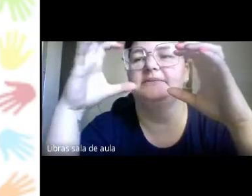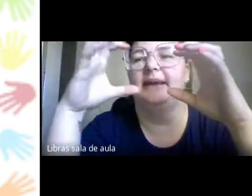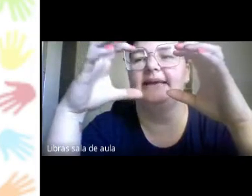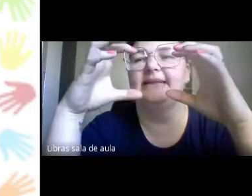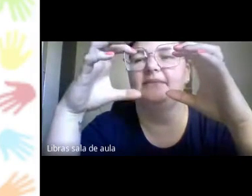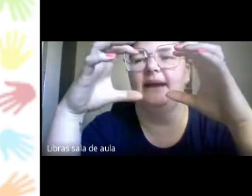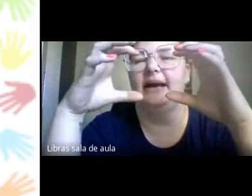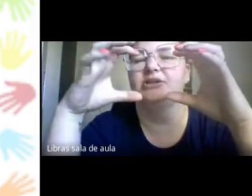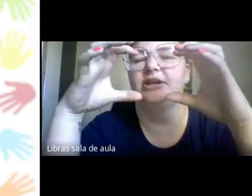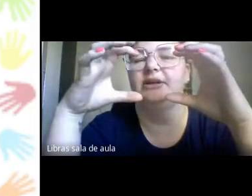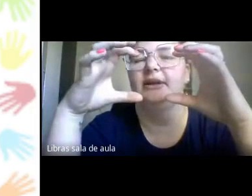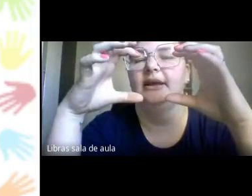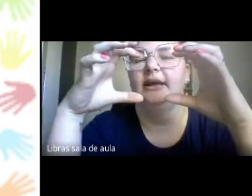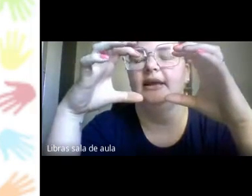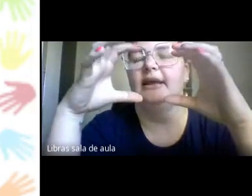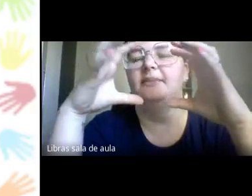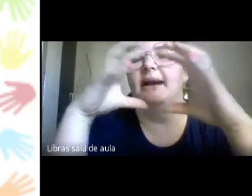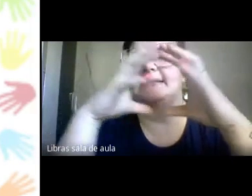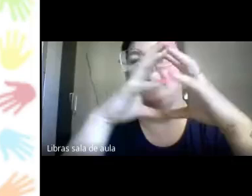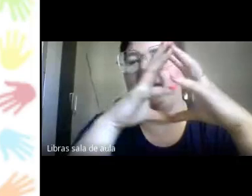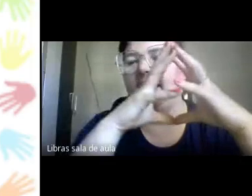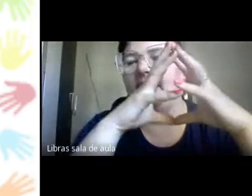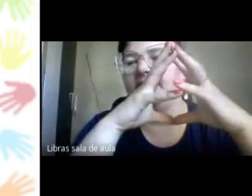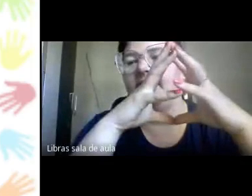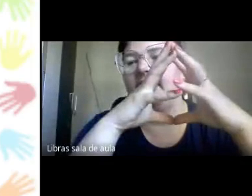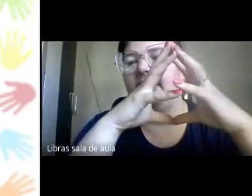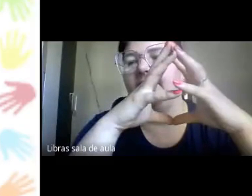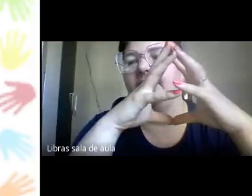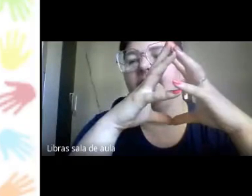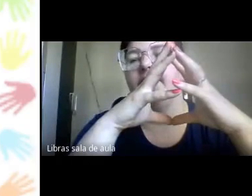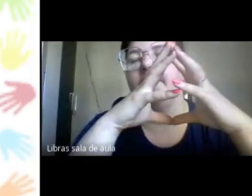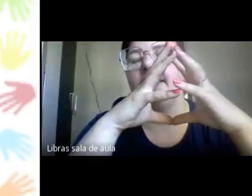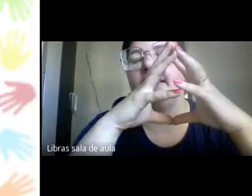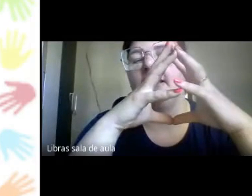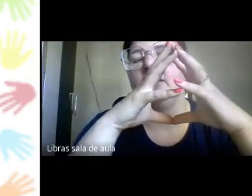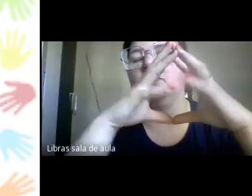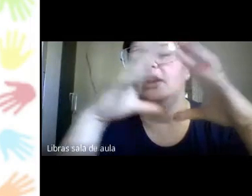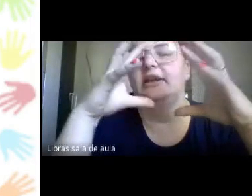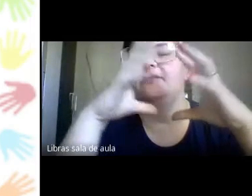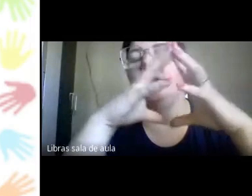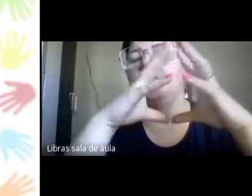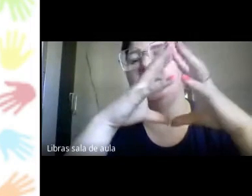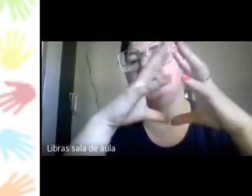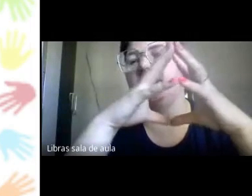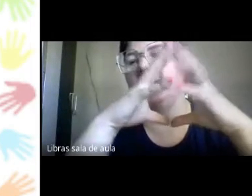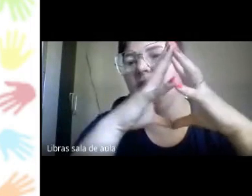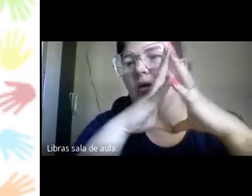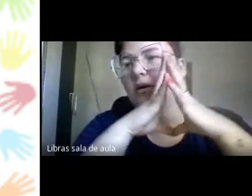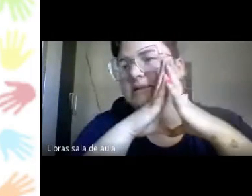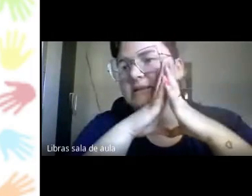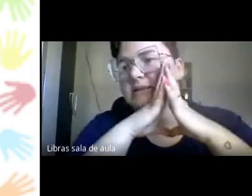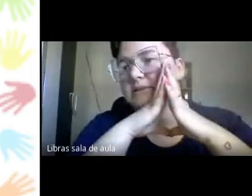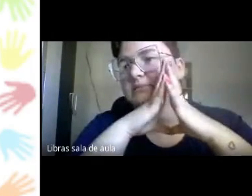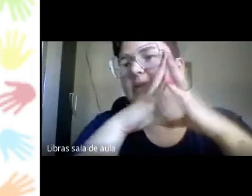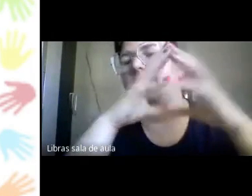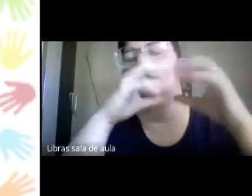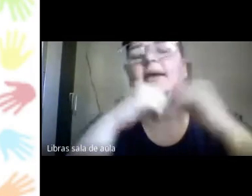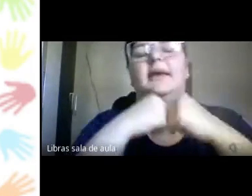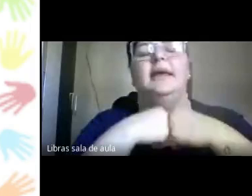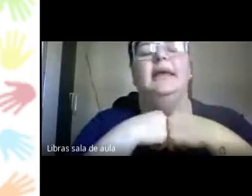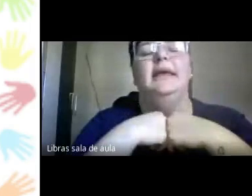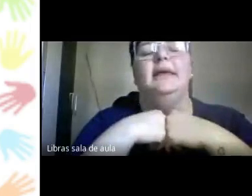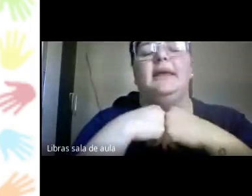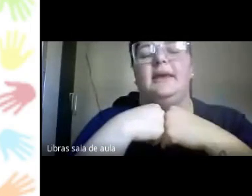Libras, mais a imagem e mais a palavra, né? Só que em forma de cartões,